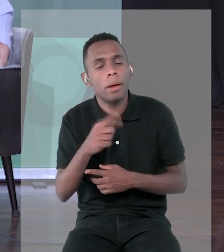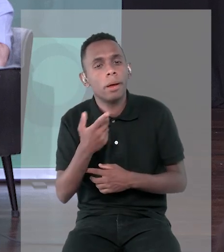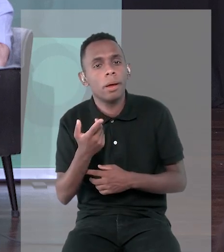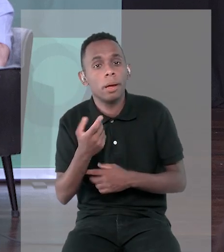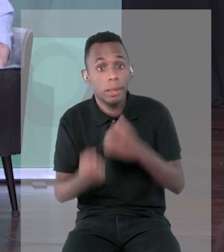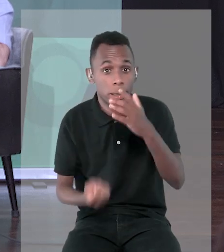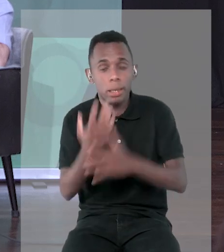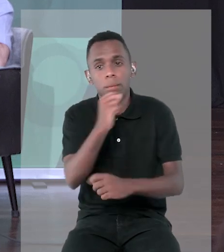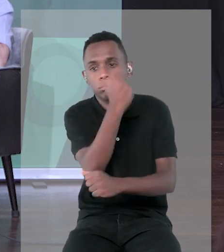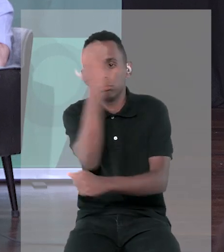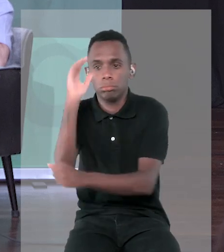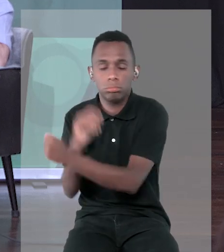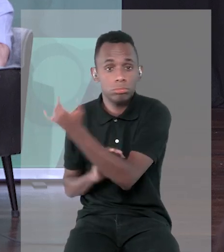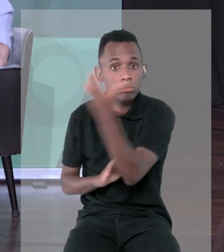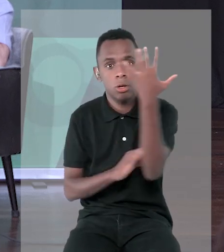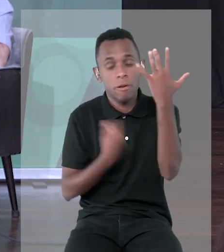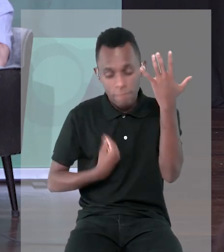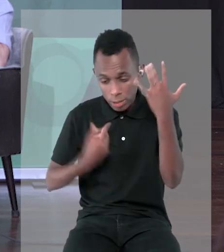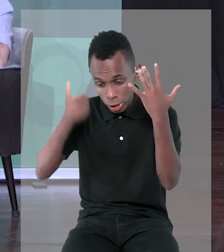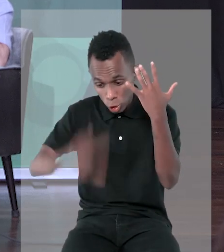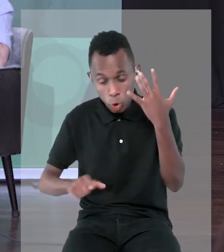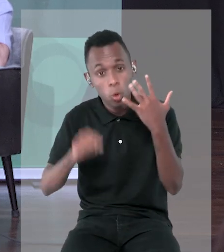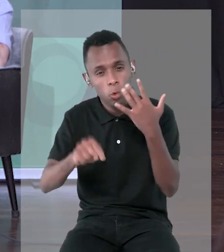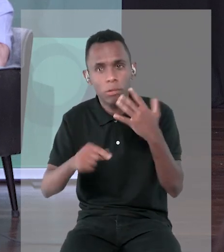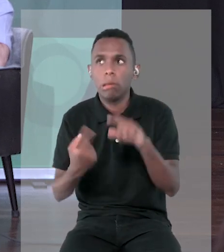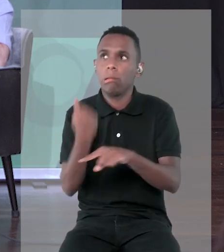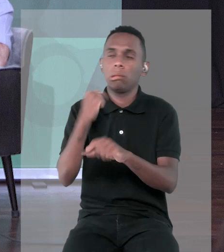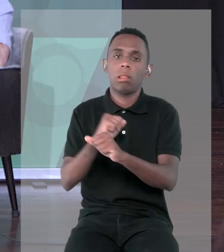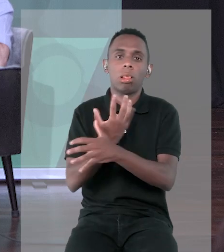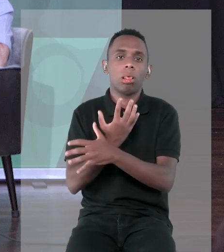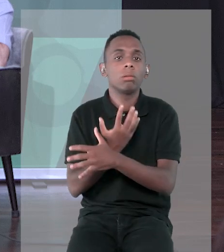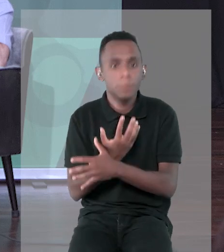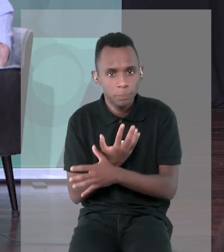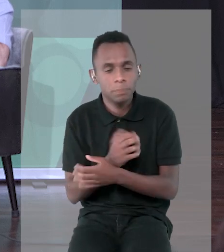de criar uma mata, né, no lugar, trazer vida de volta no lugar que estava morto,